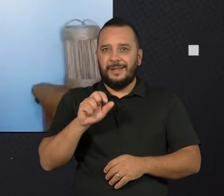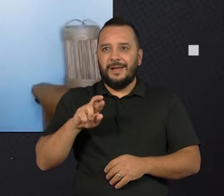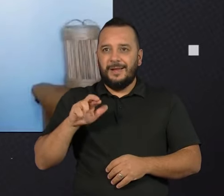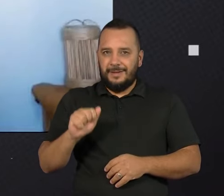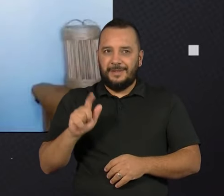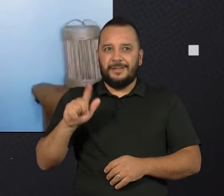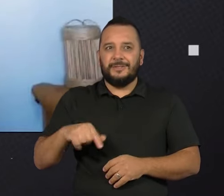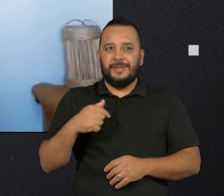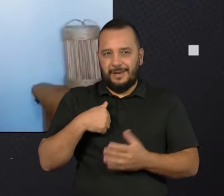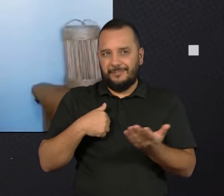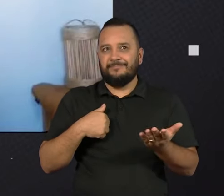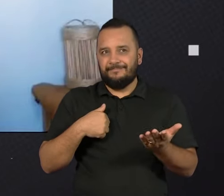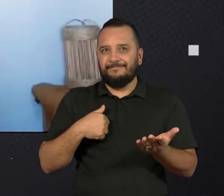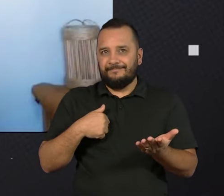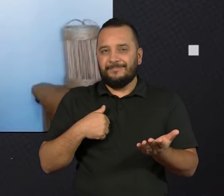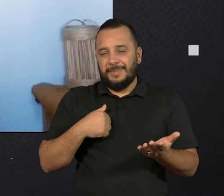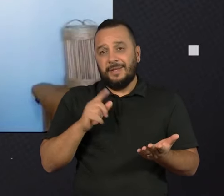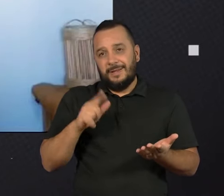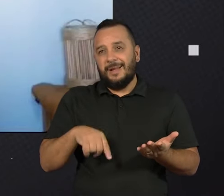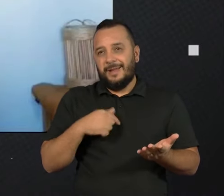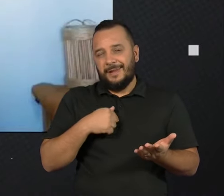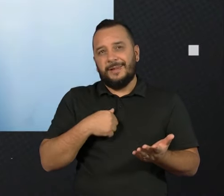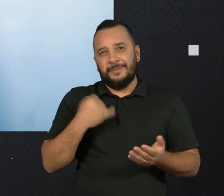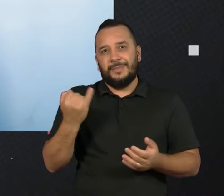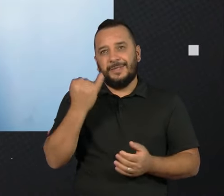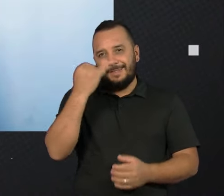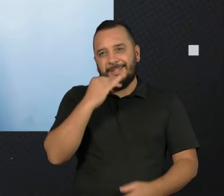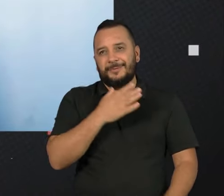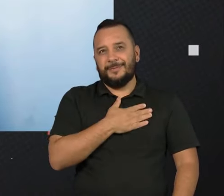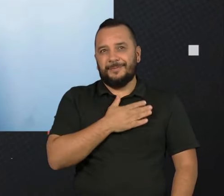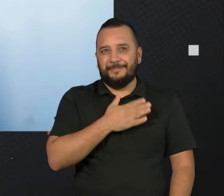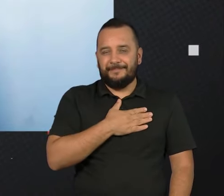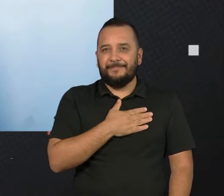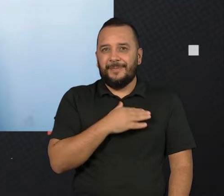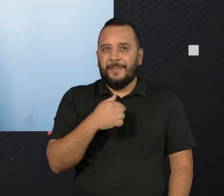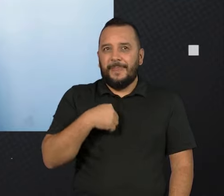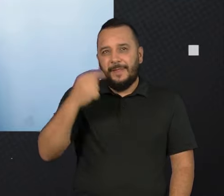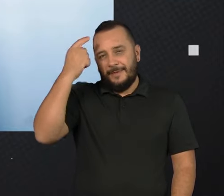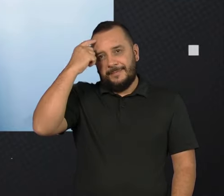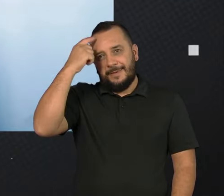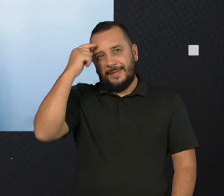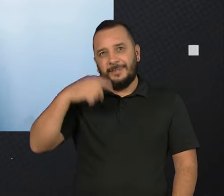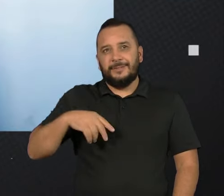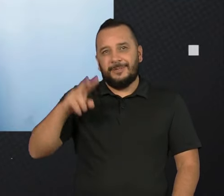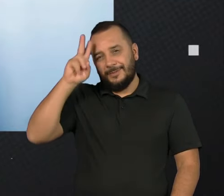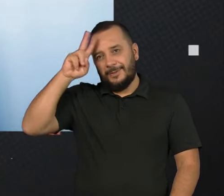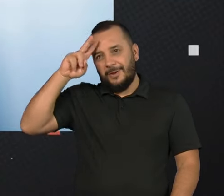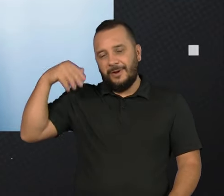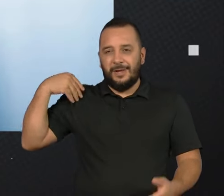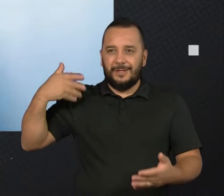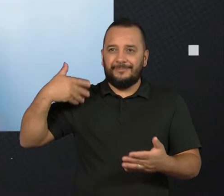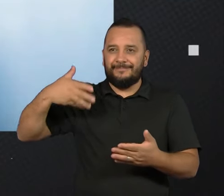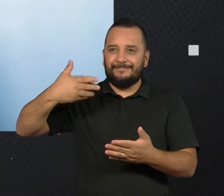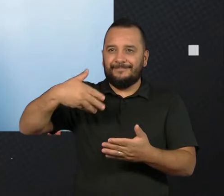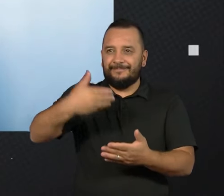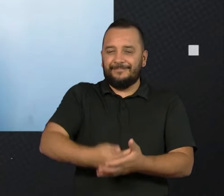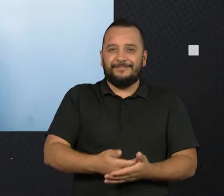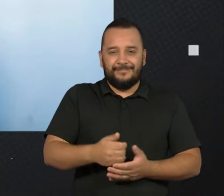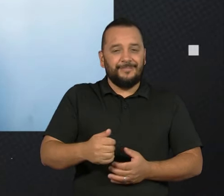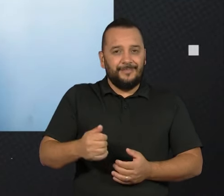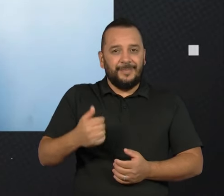Travessa. Isso é muito simbólico para mim, sabe? E quando eu penso na nossa trajetória, se a gente for fazer